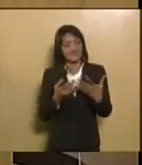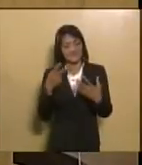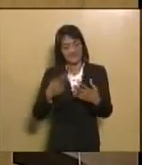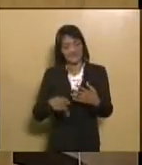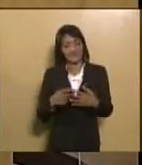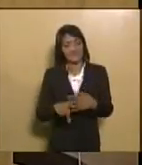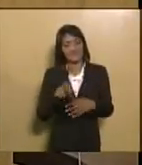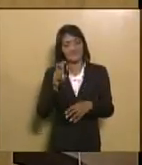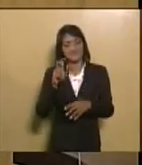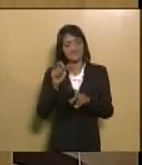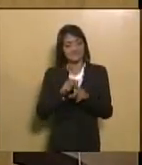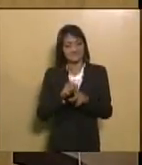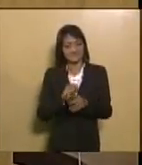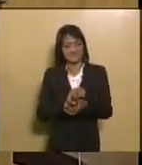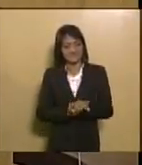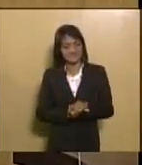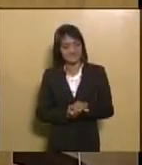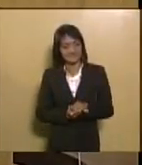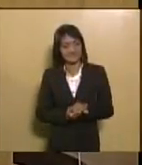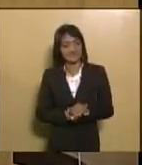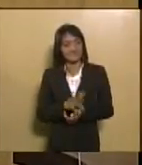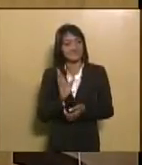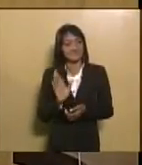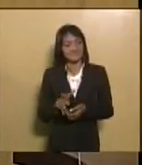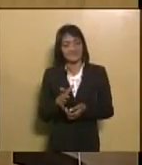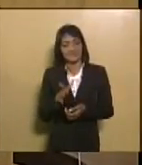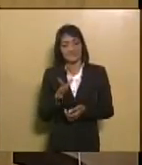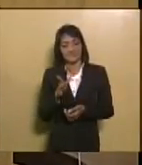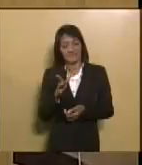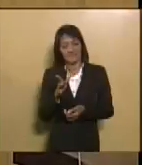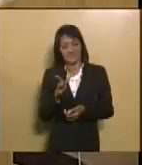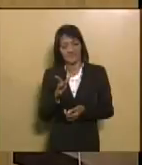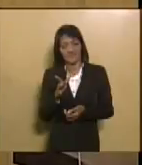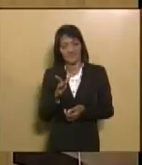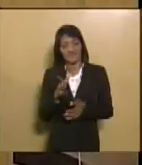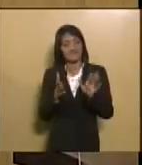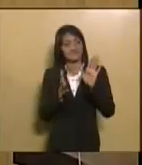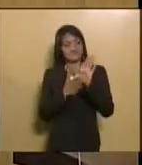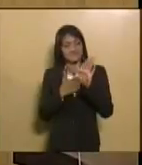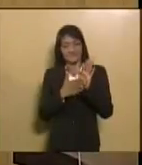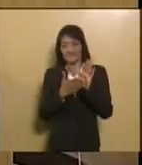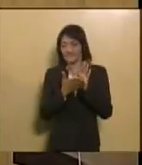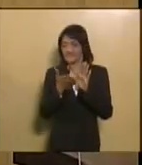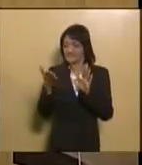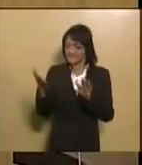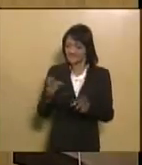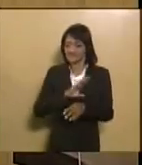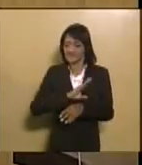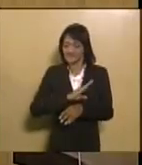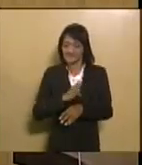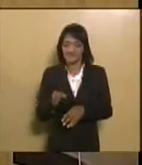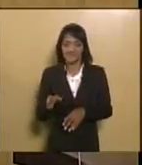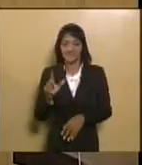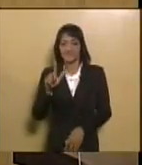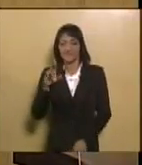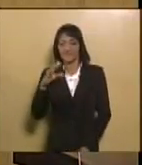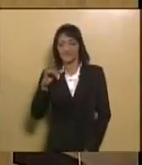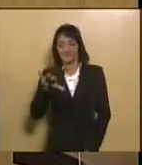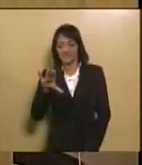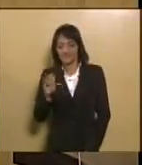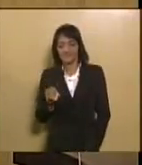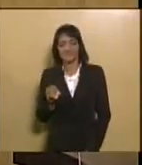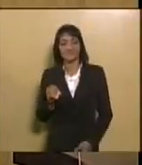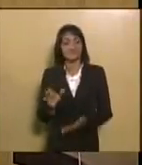segundo semestre. Já vi que temos proposição do colega parlamentar Luciano Pimentel, temos